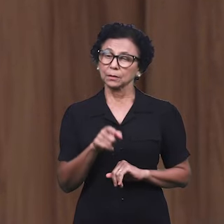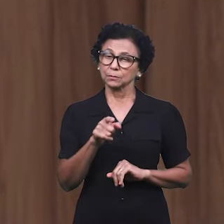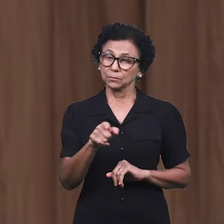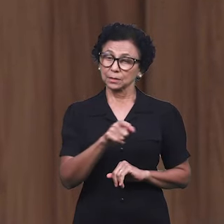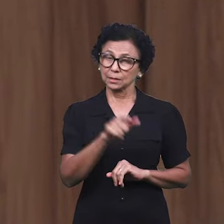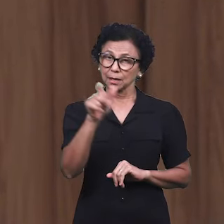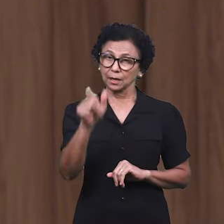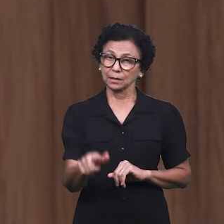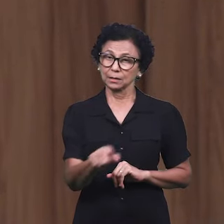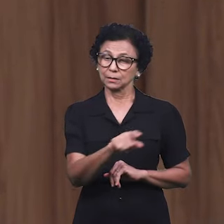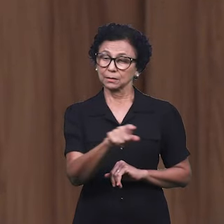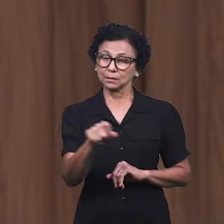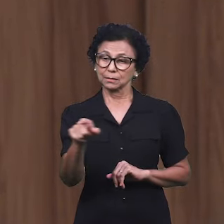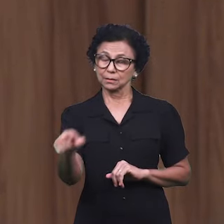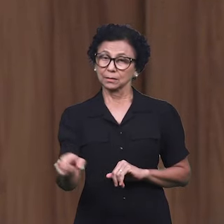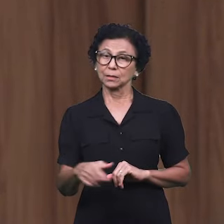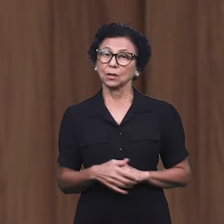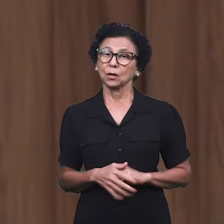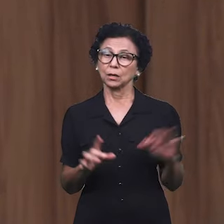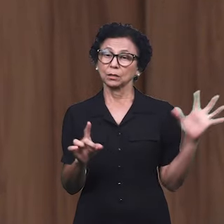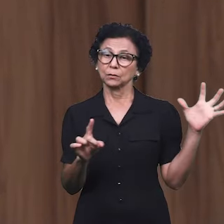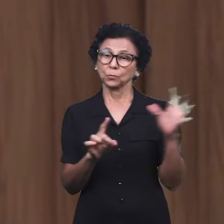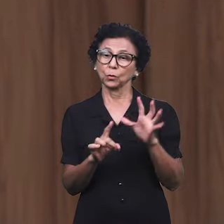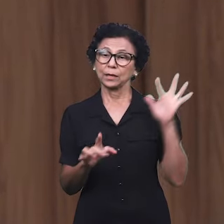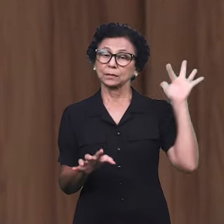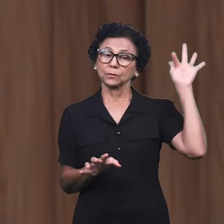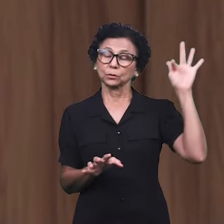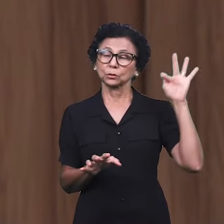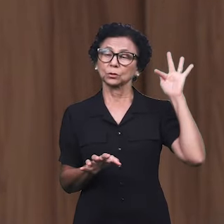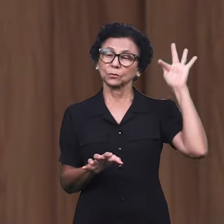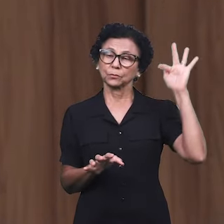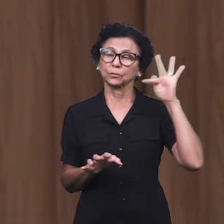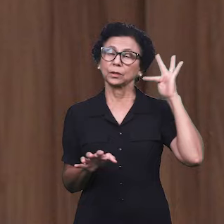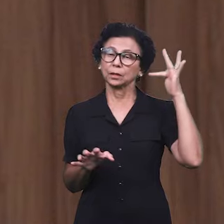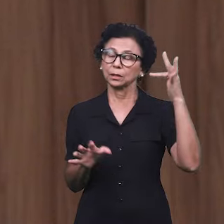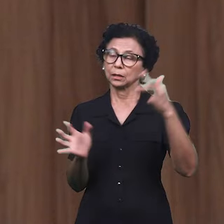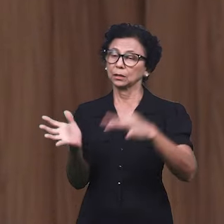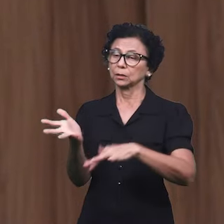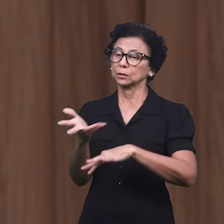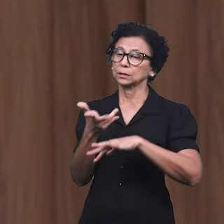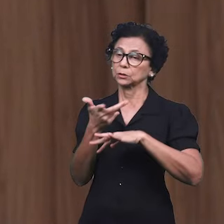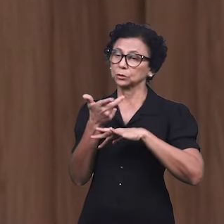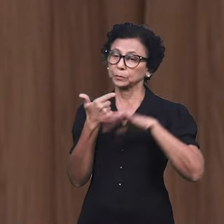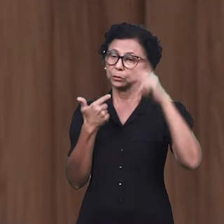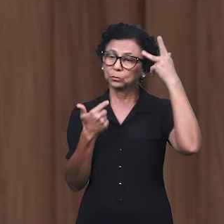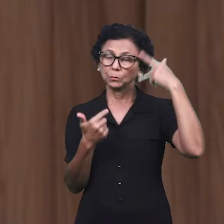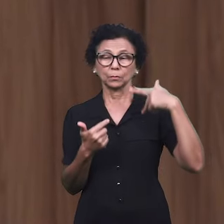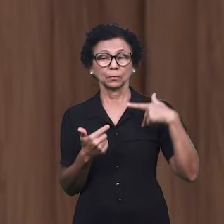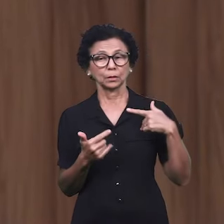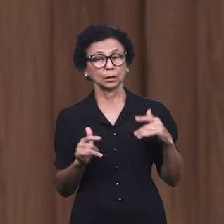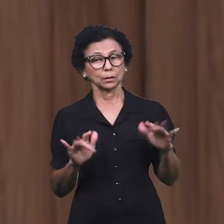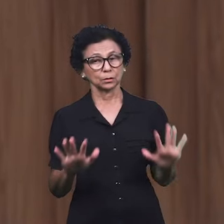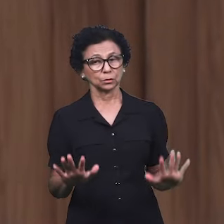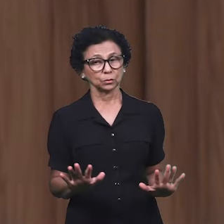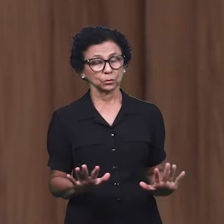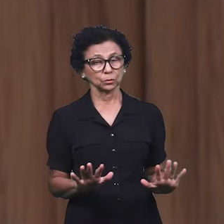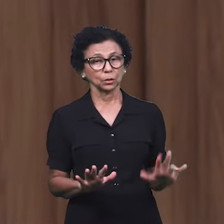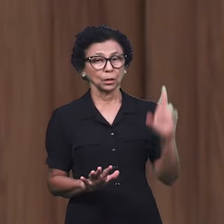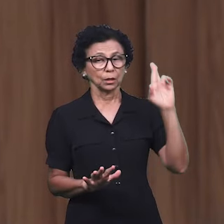sua por meio de filosofias e vãs sutilezas, segundo a tradição dos homens, segundo